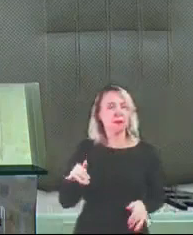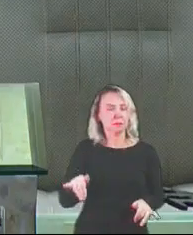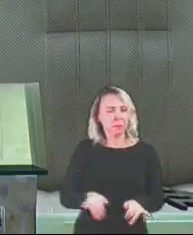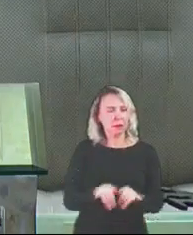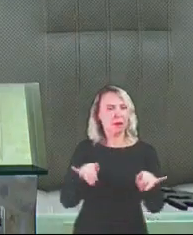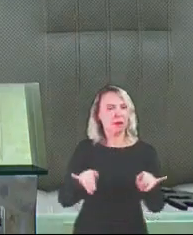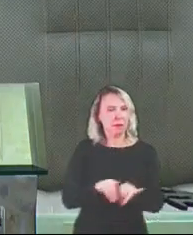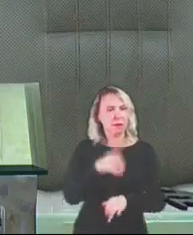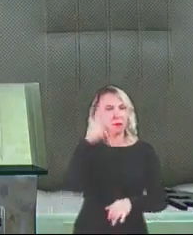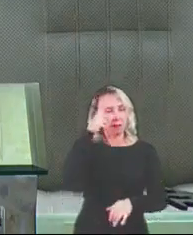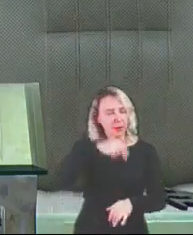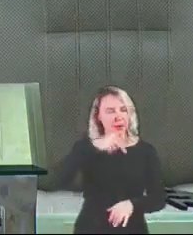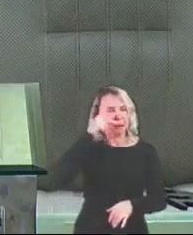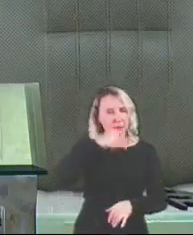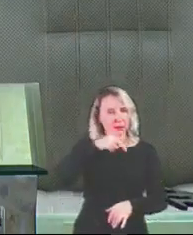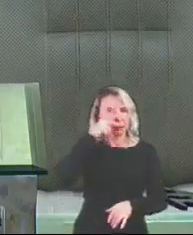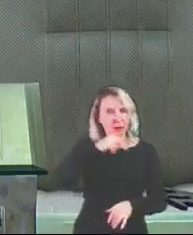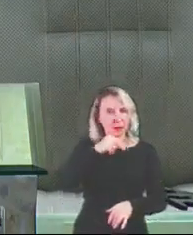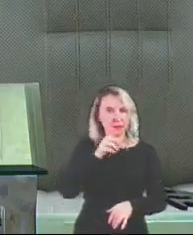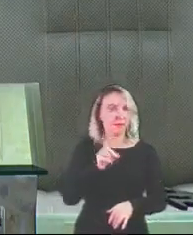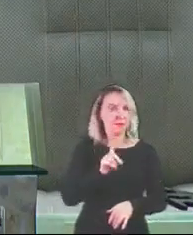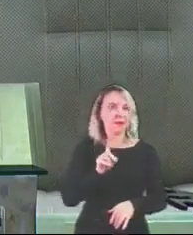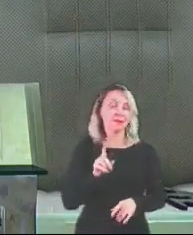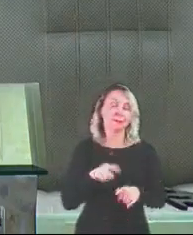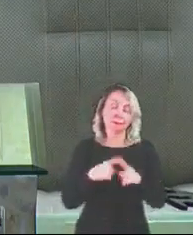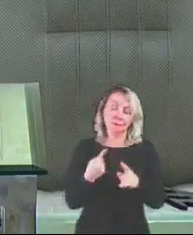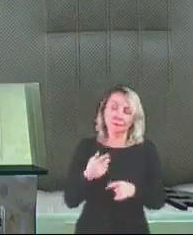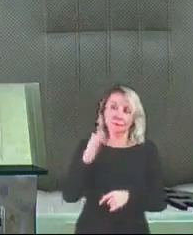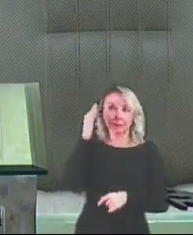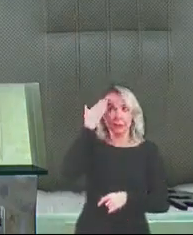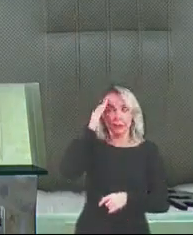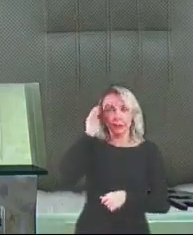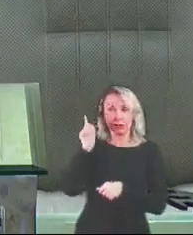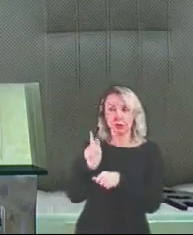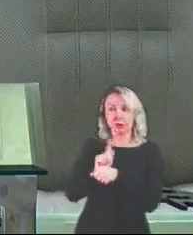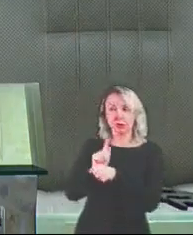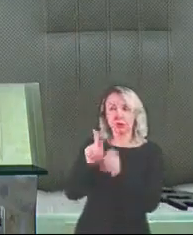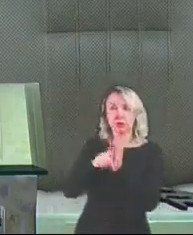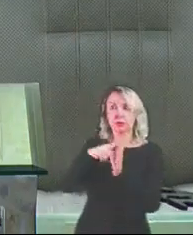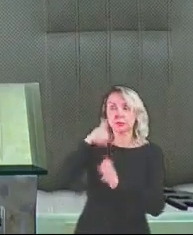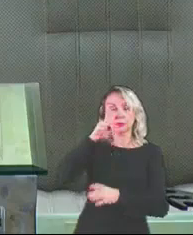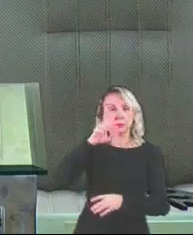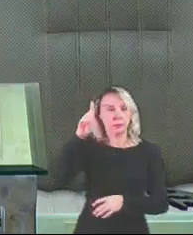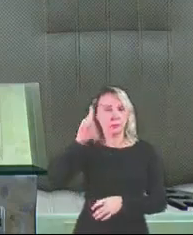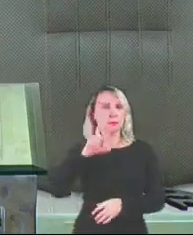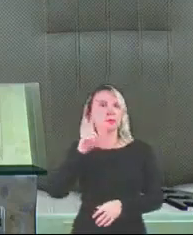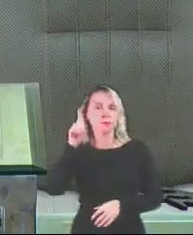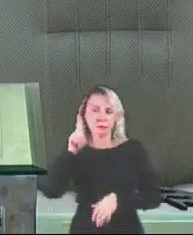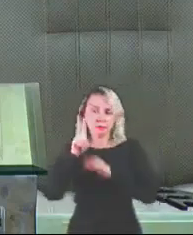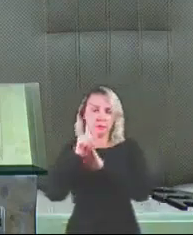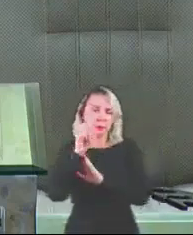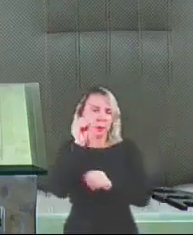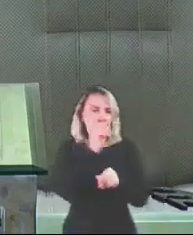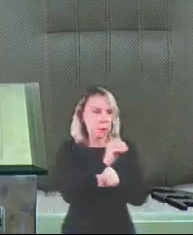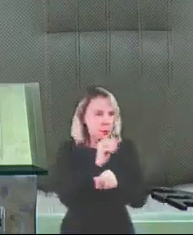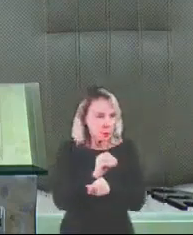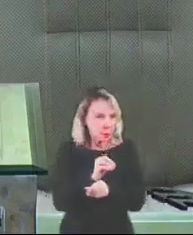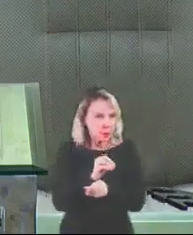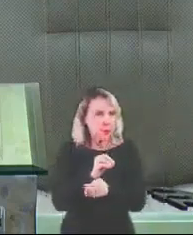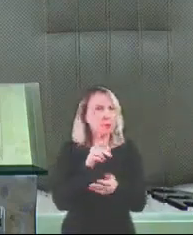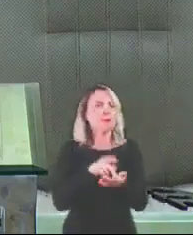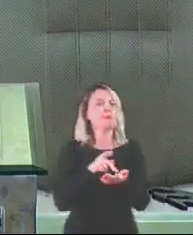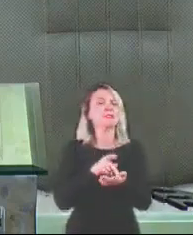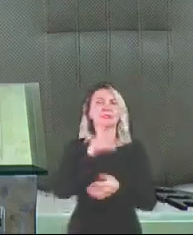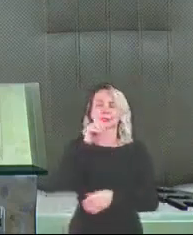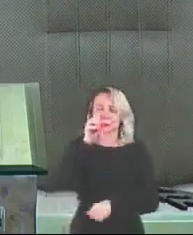Falar que Deus é Deus é entender a gerência de Deus. Quando eu digo que Deus cuida, Deus cuida, Deus